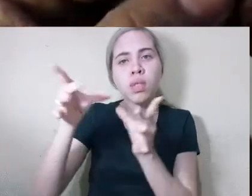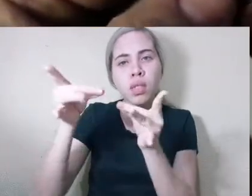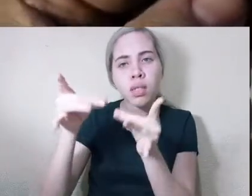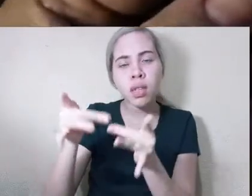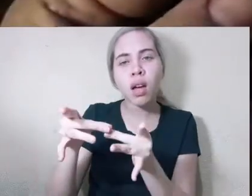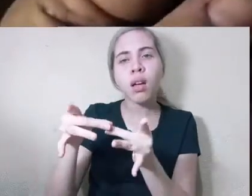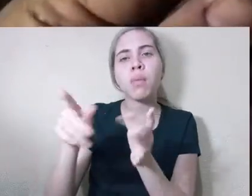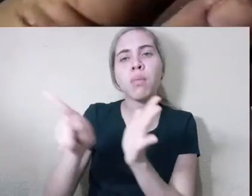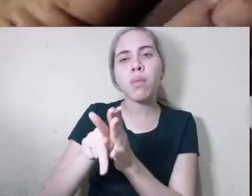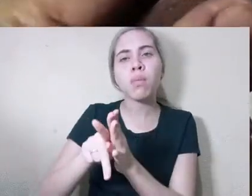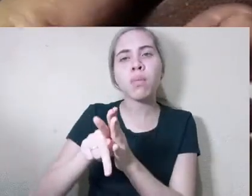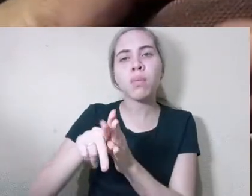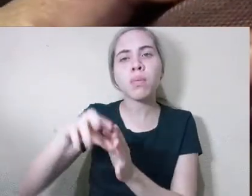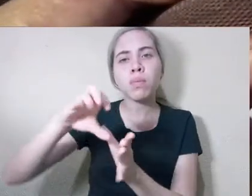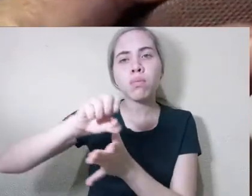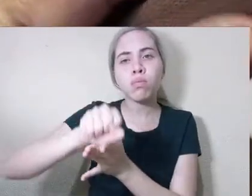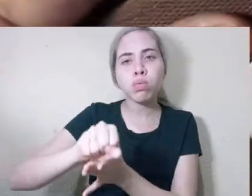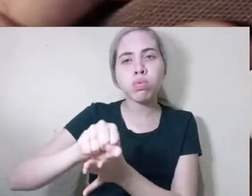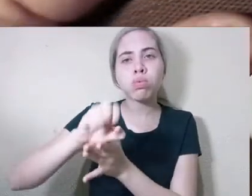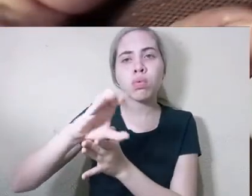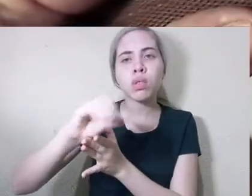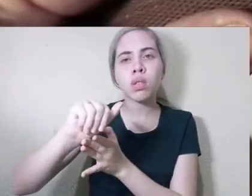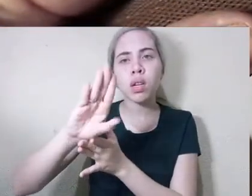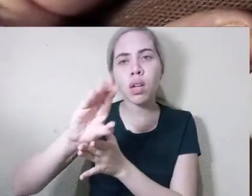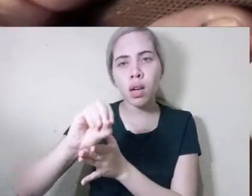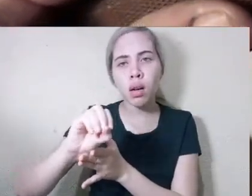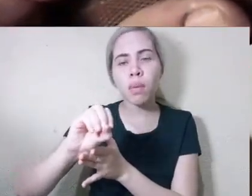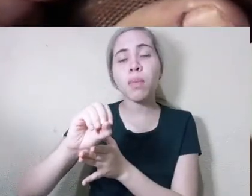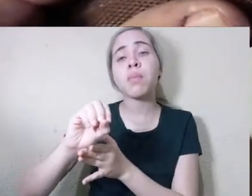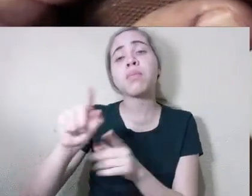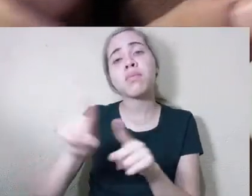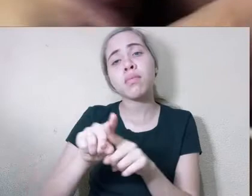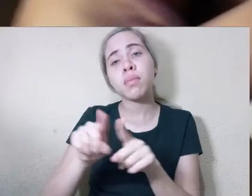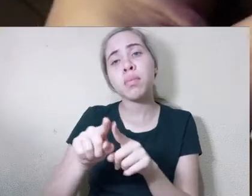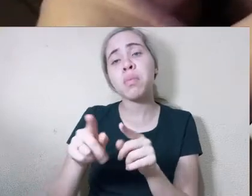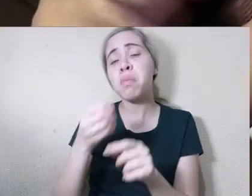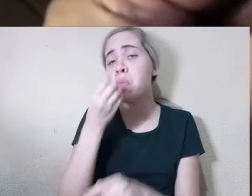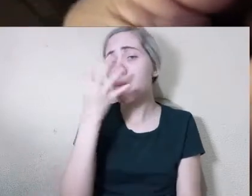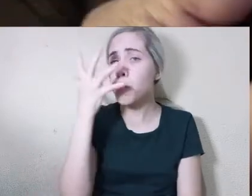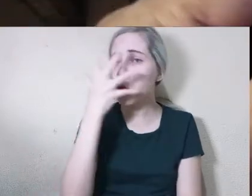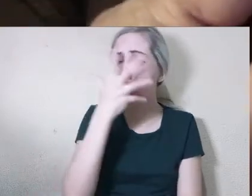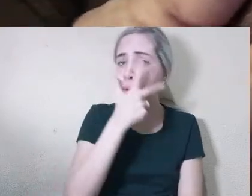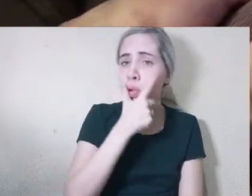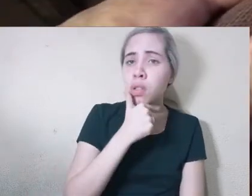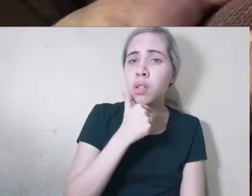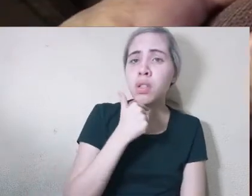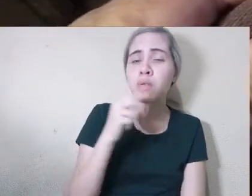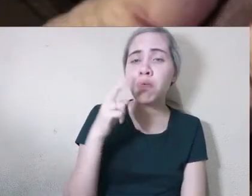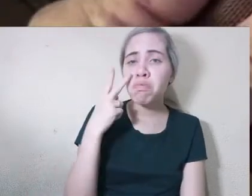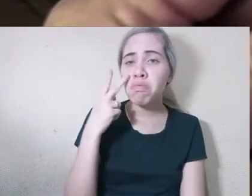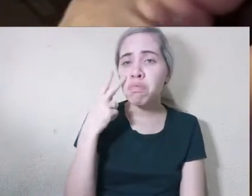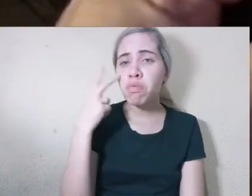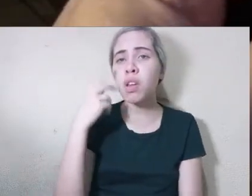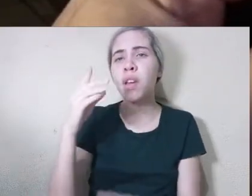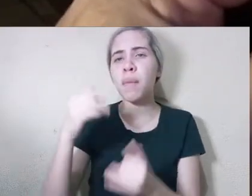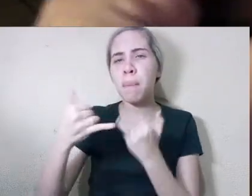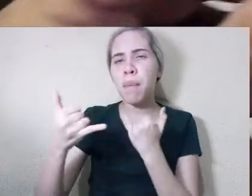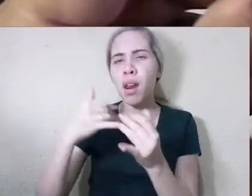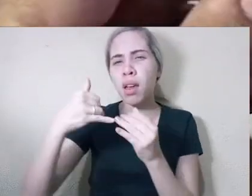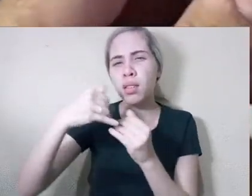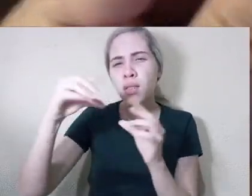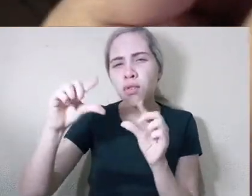detalhe do damasco, tá? Também é um perfil muito bonito, eu adoro esse perfil assim mais